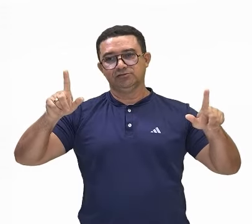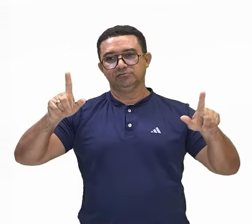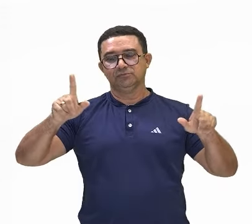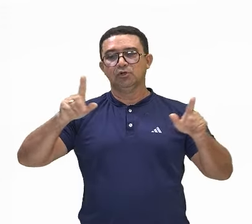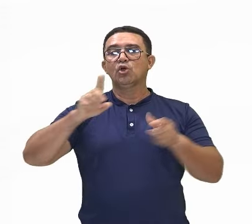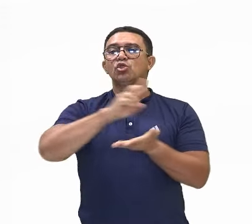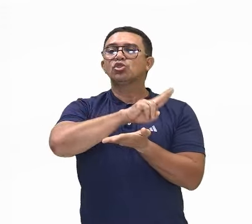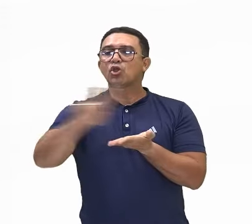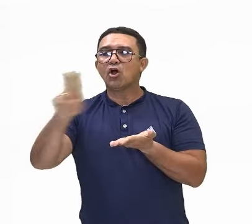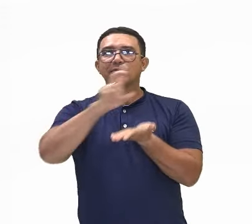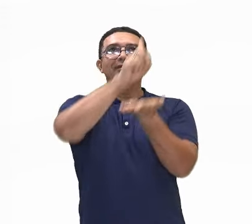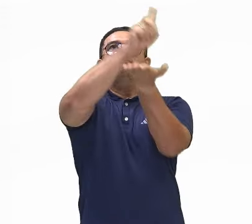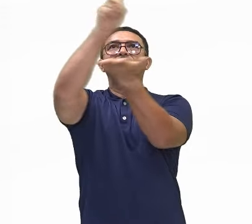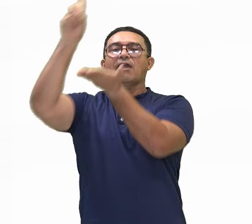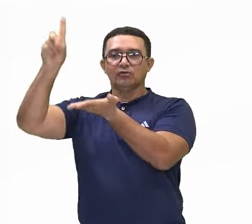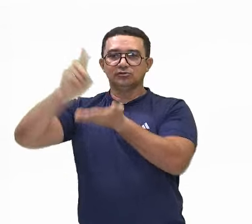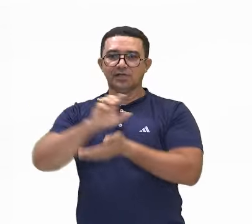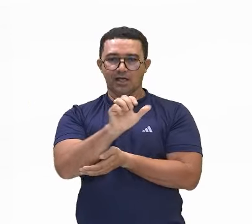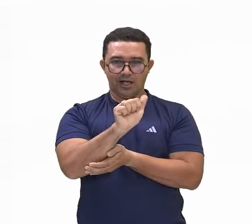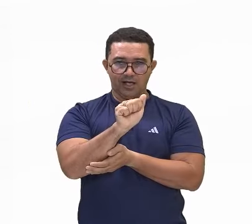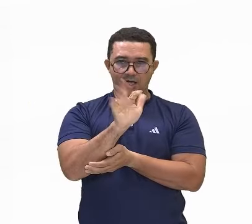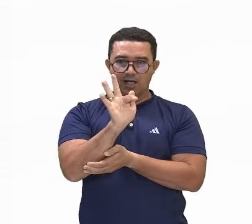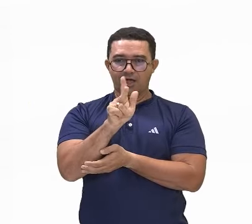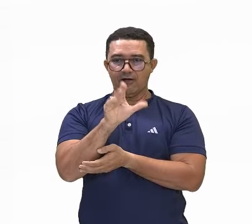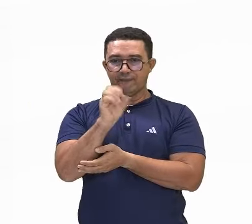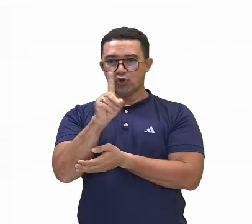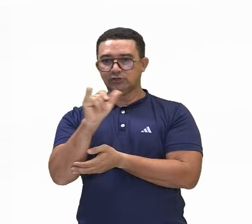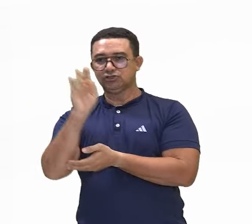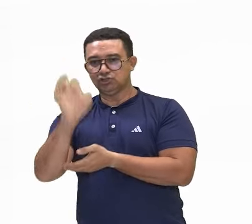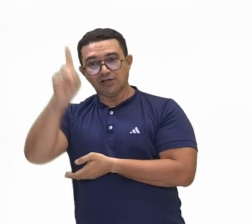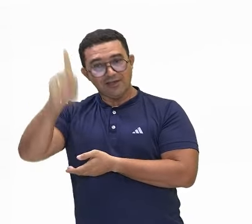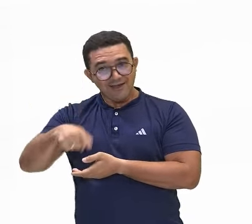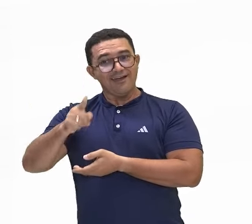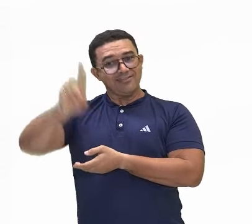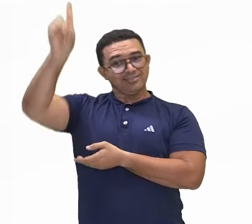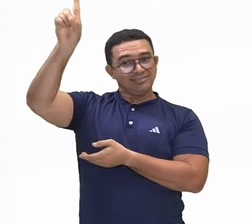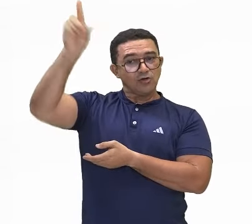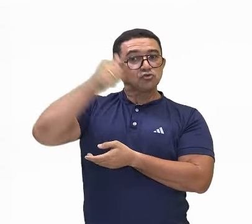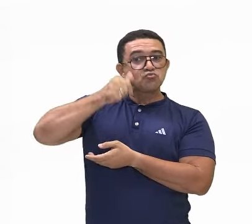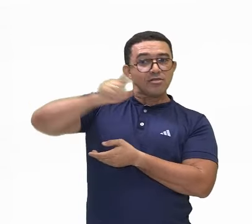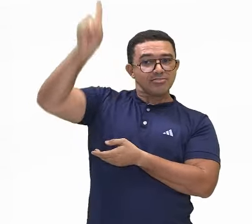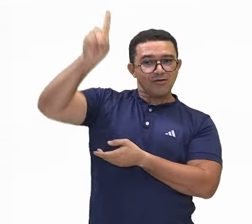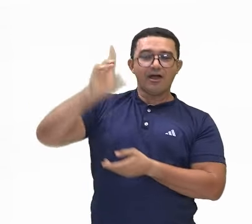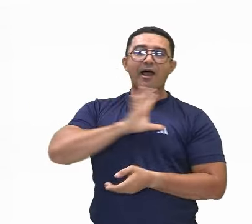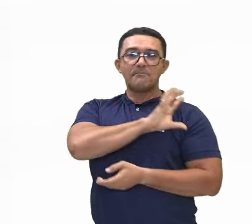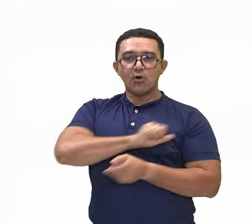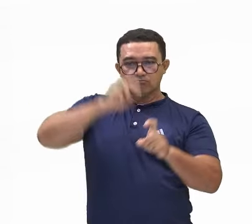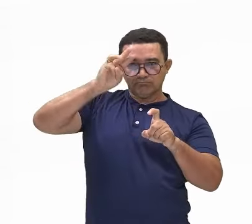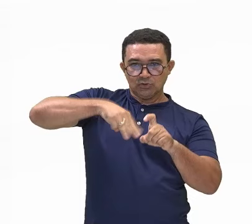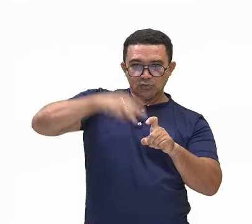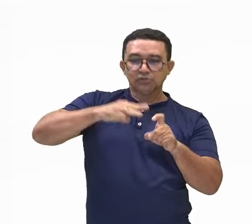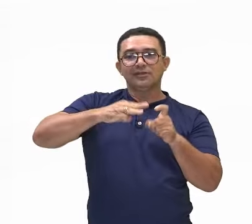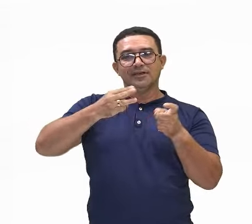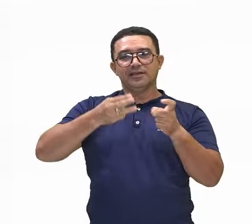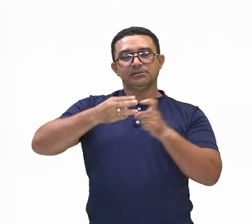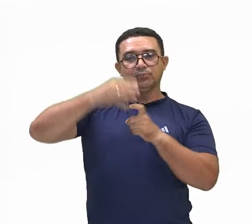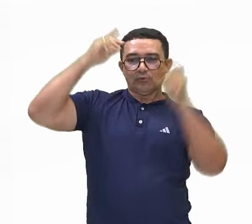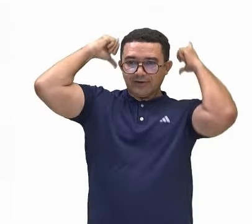deuses. Exemplo, Afrodite é a deusa do amor na mitologia grega. Na romana